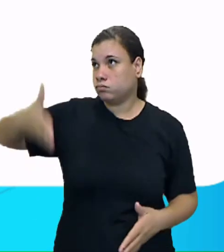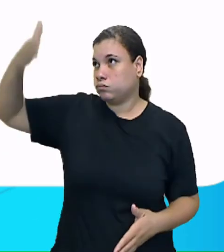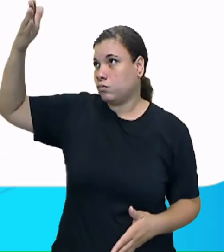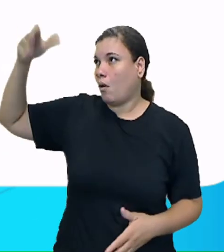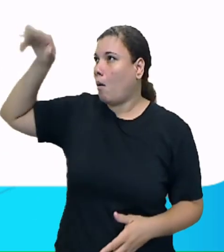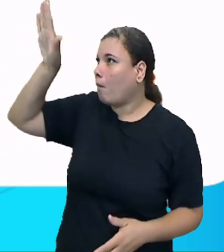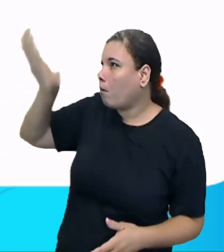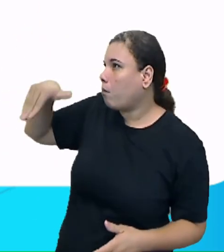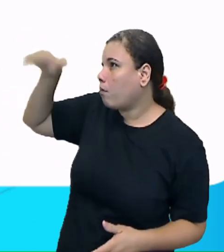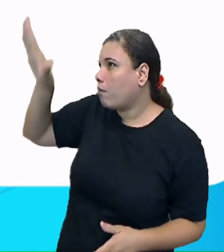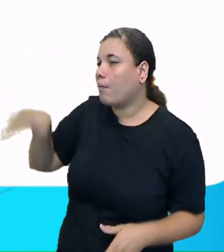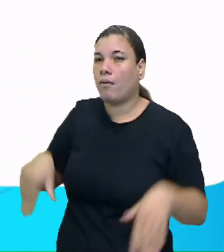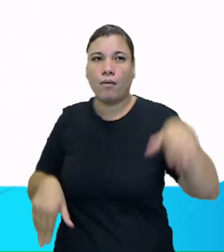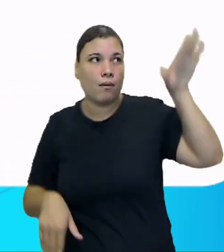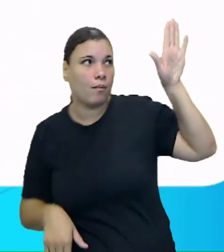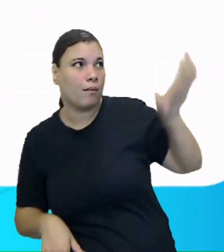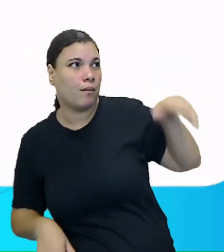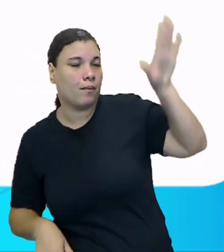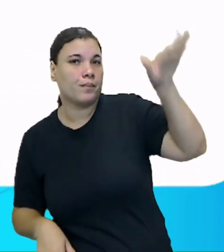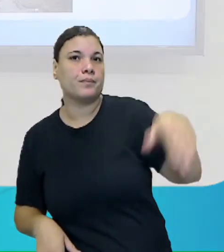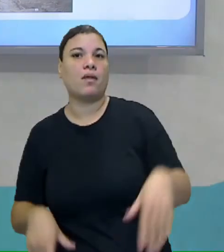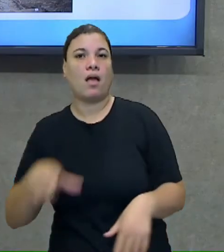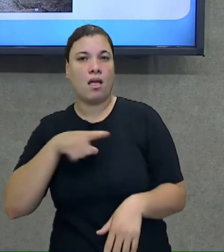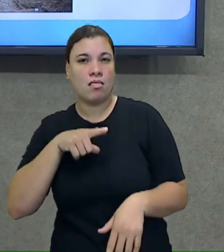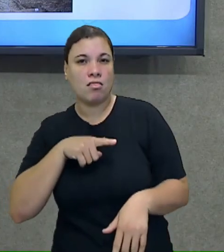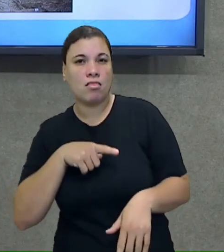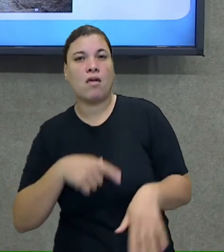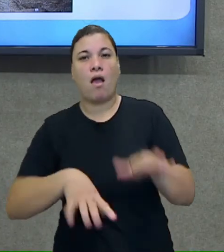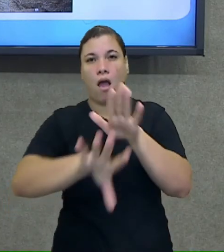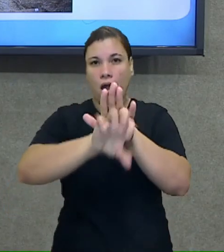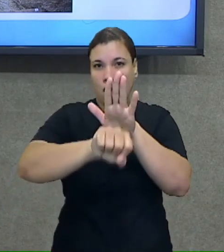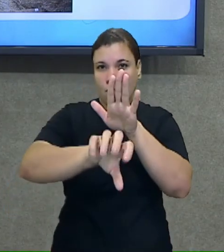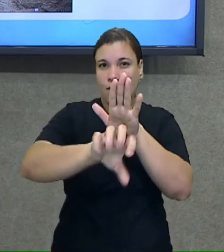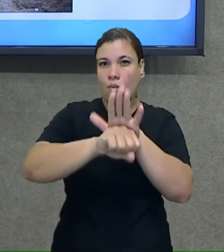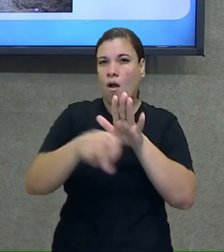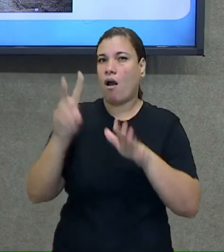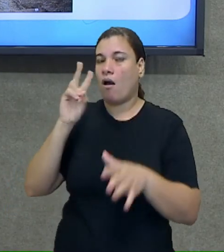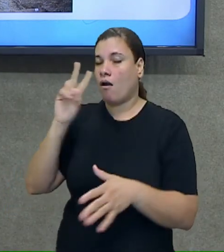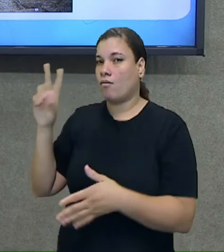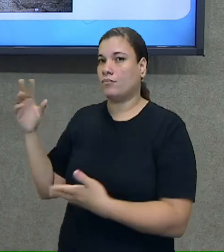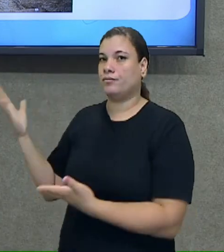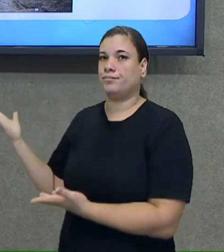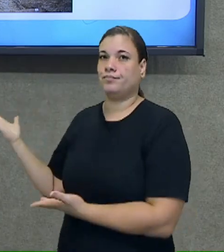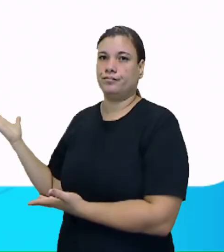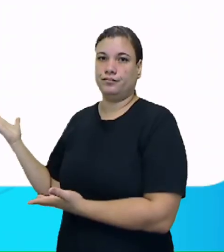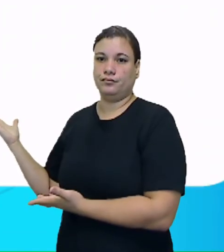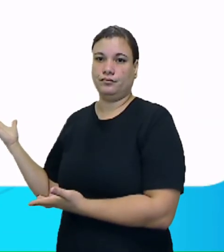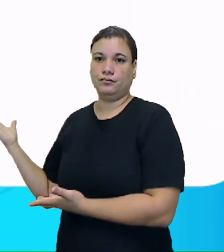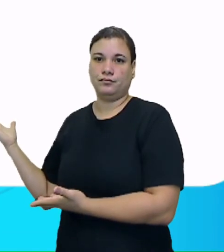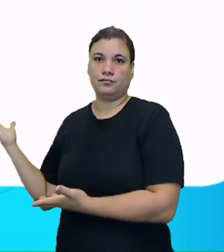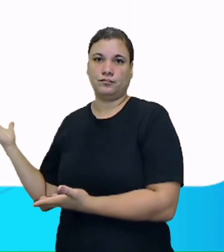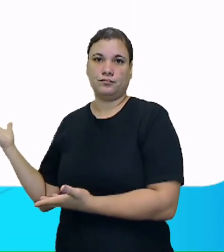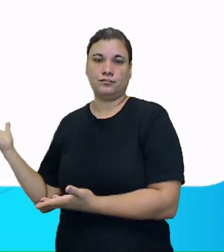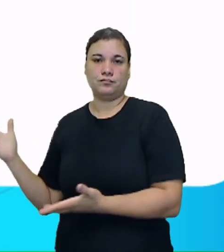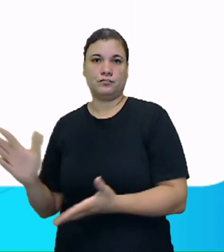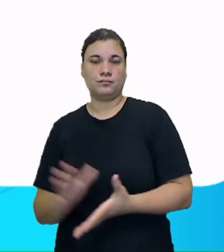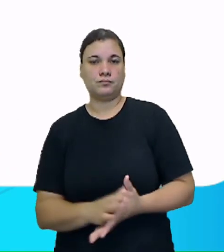antiga. Aí nós temos imagem das escavações do local.